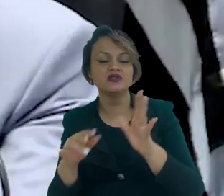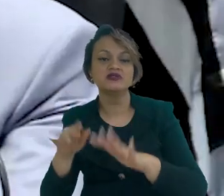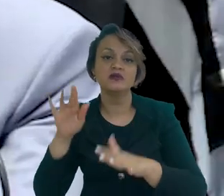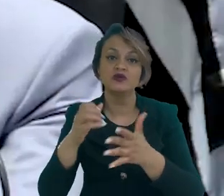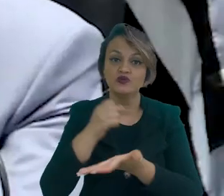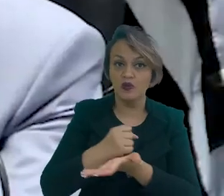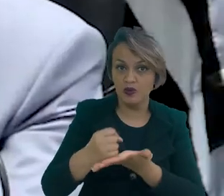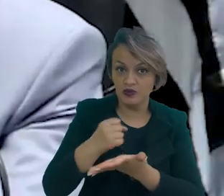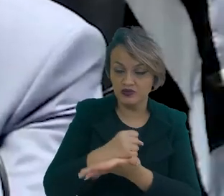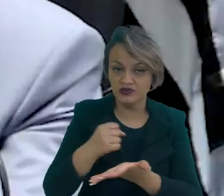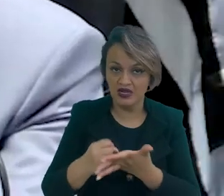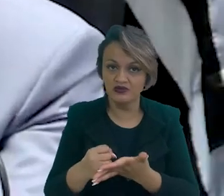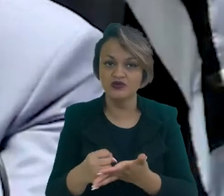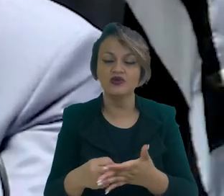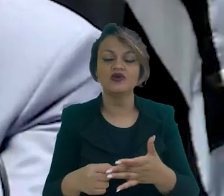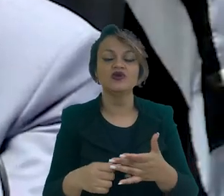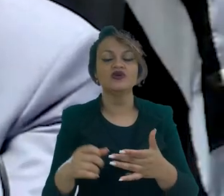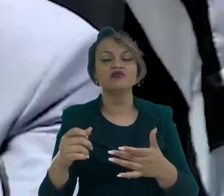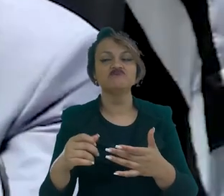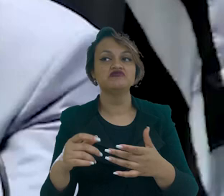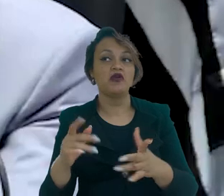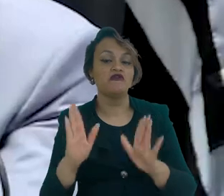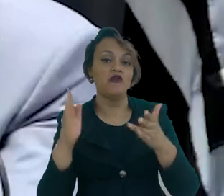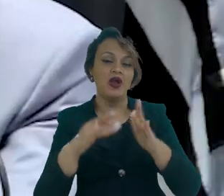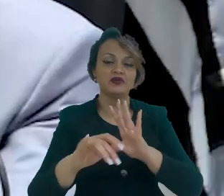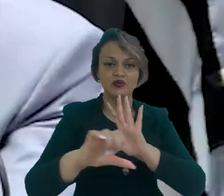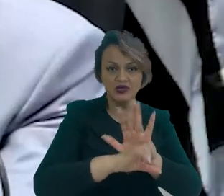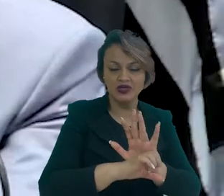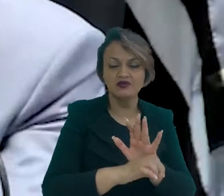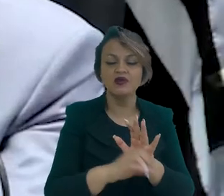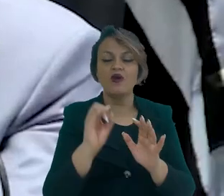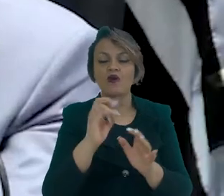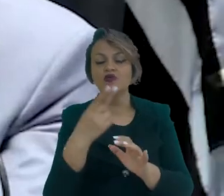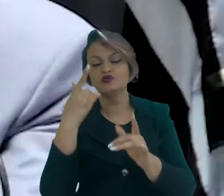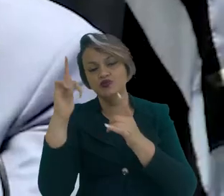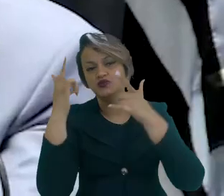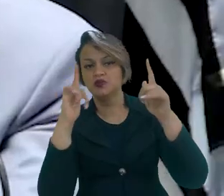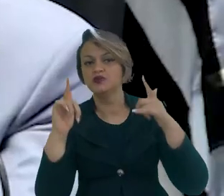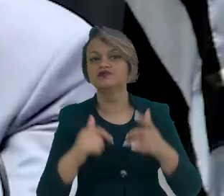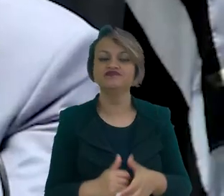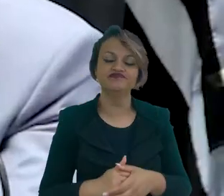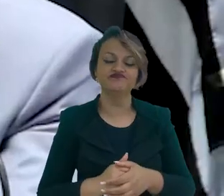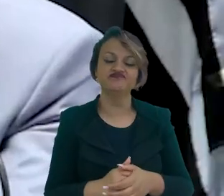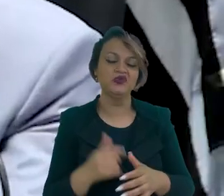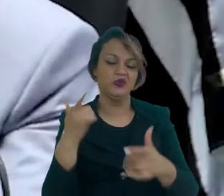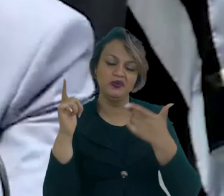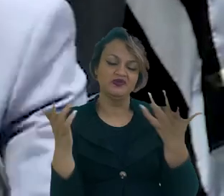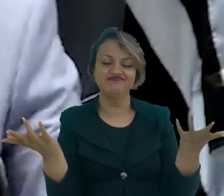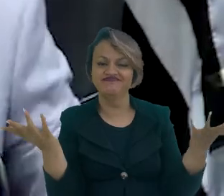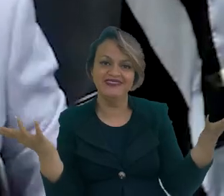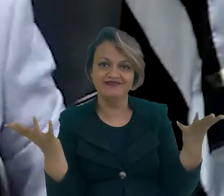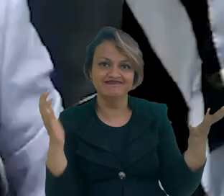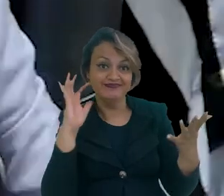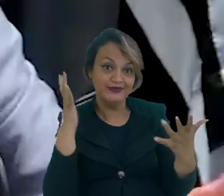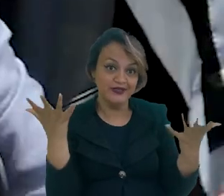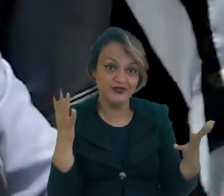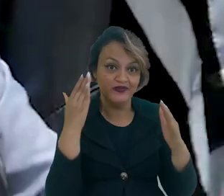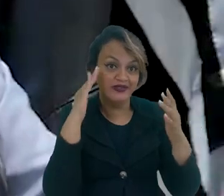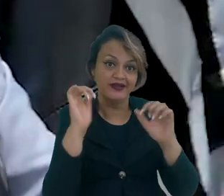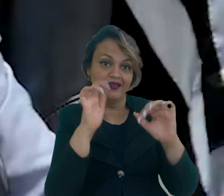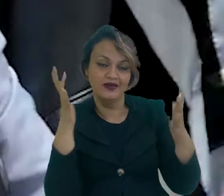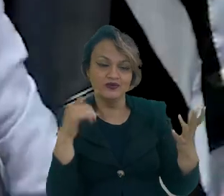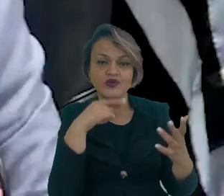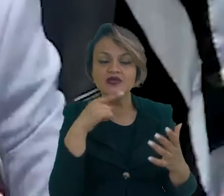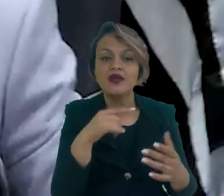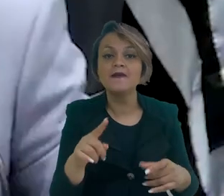ou seja as obrigações decorreriam de um contrato de um delito ou de outras causas não ajudou